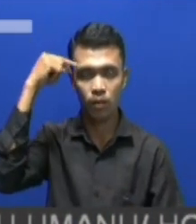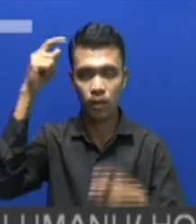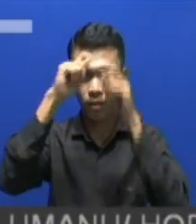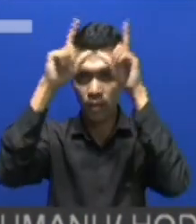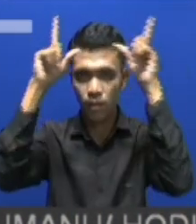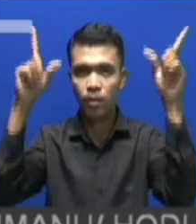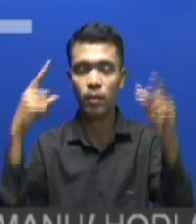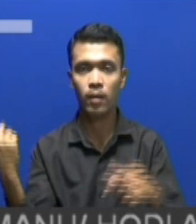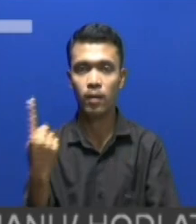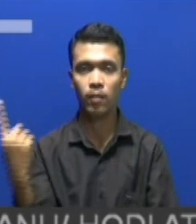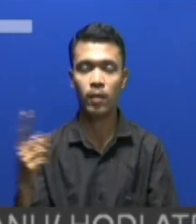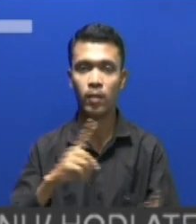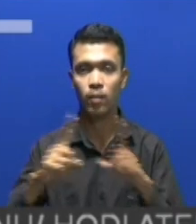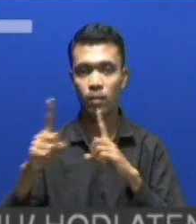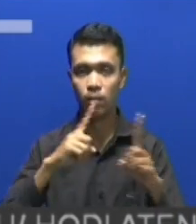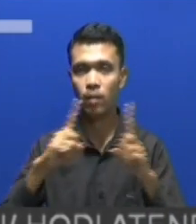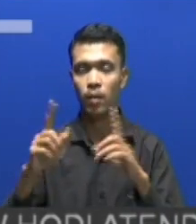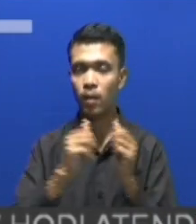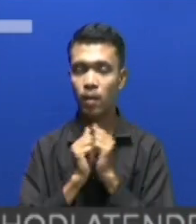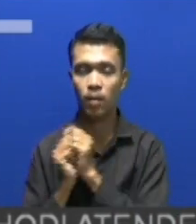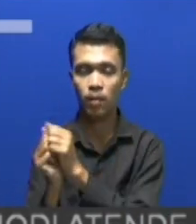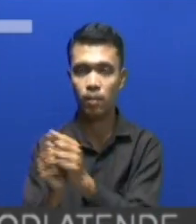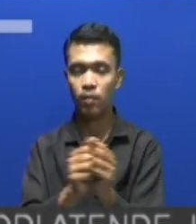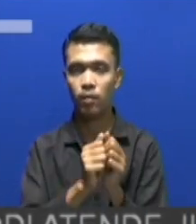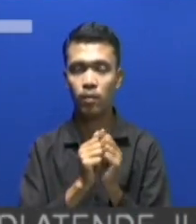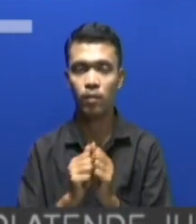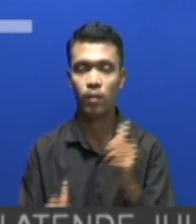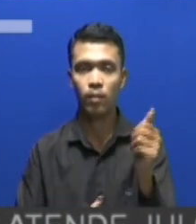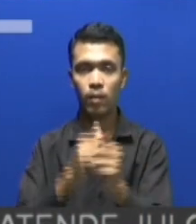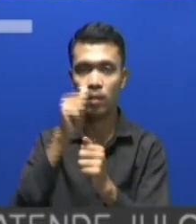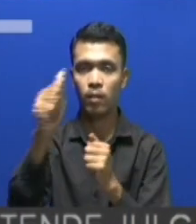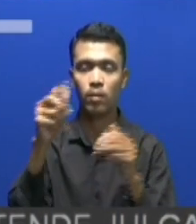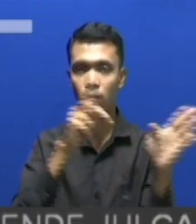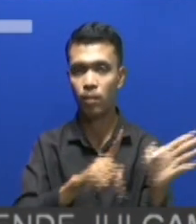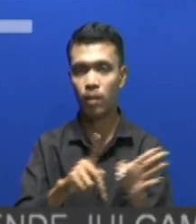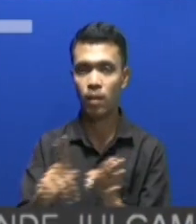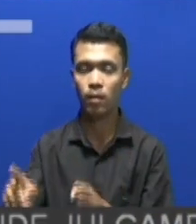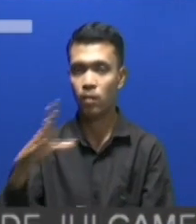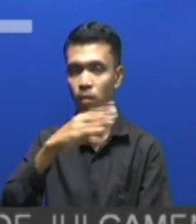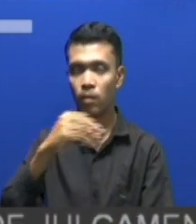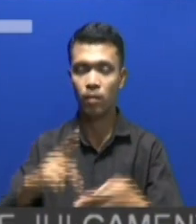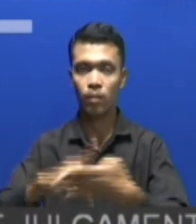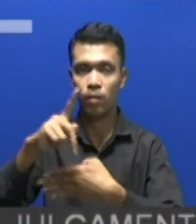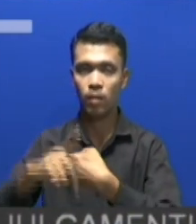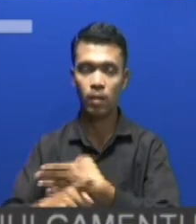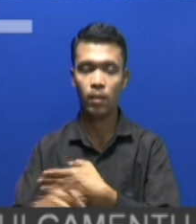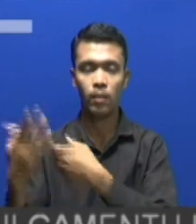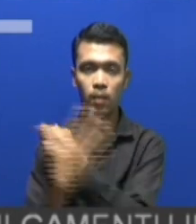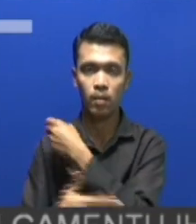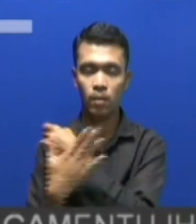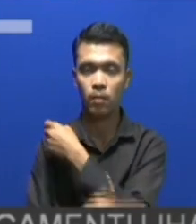atuna fatin e a contacto ba malu, onde concretiza plano no programa nebe parte rua